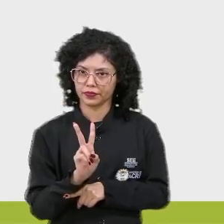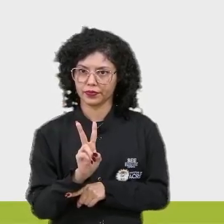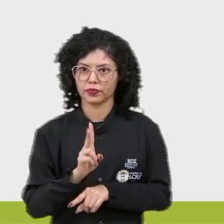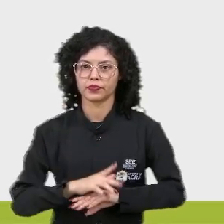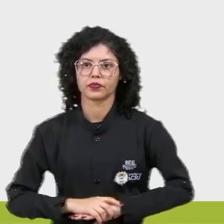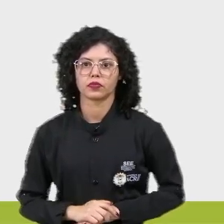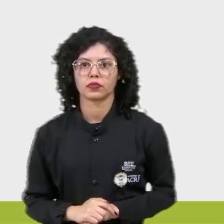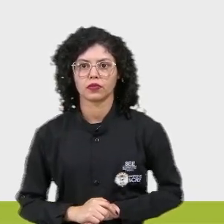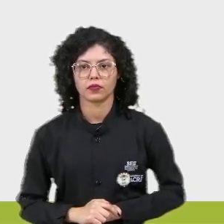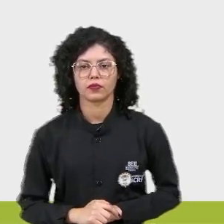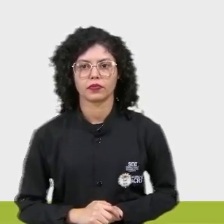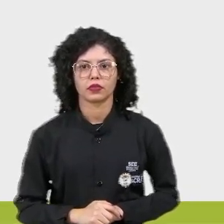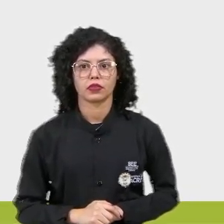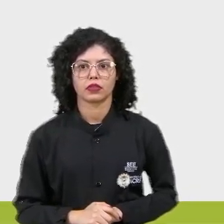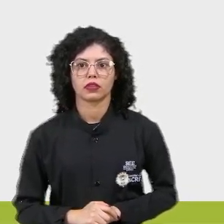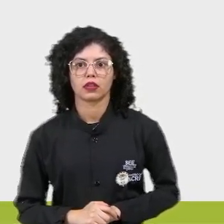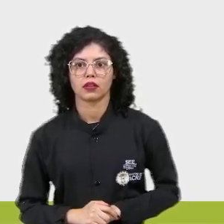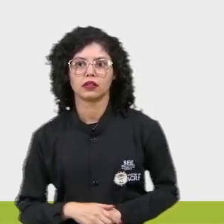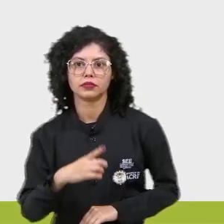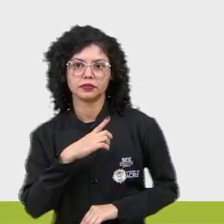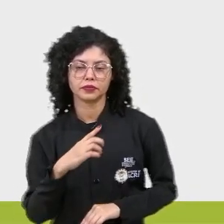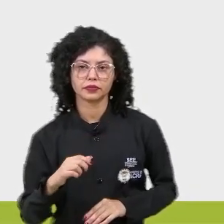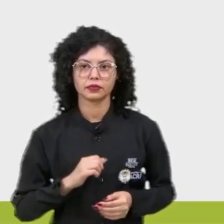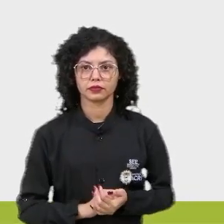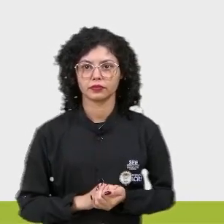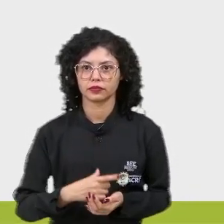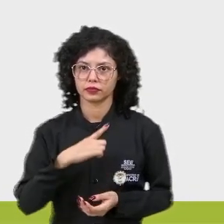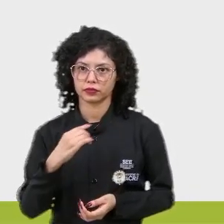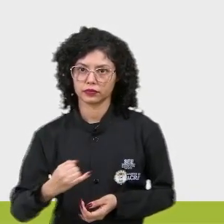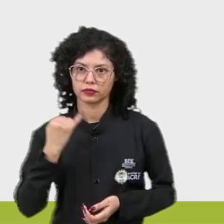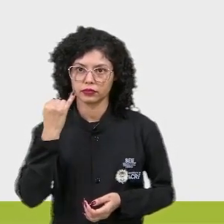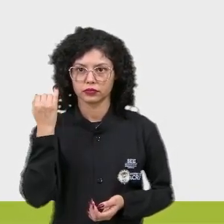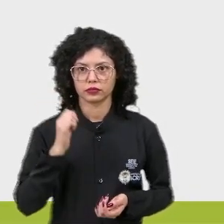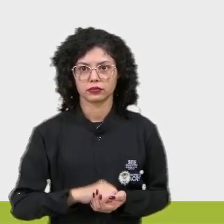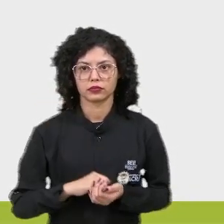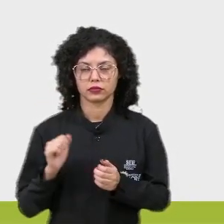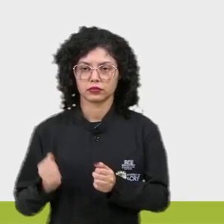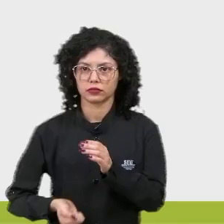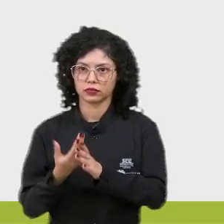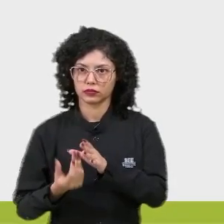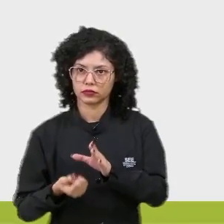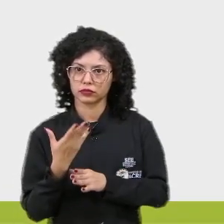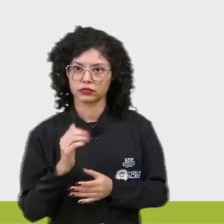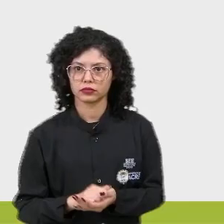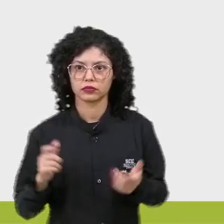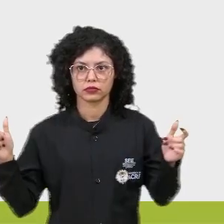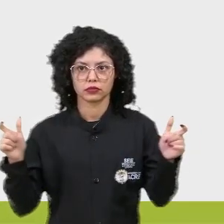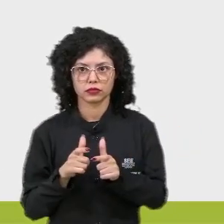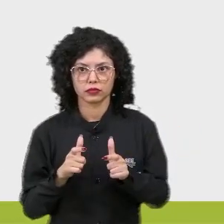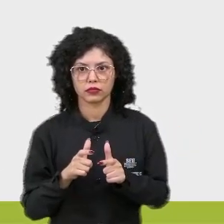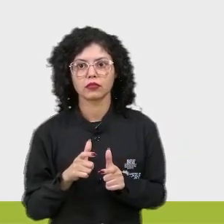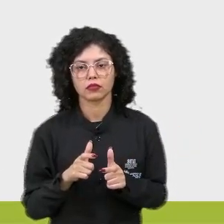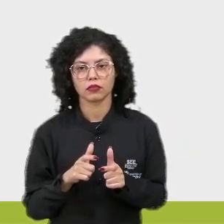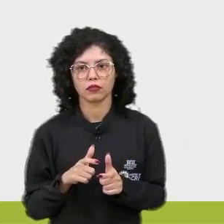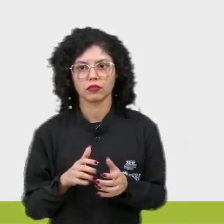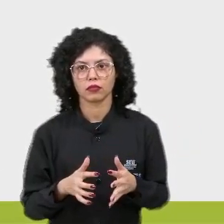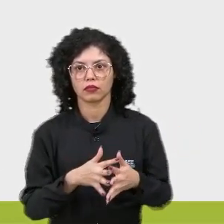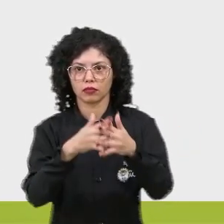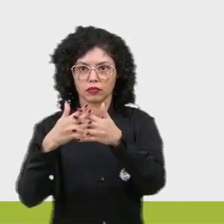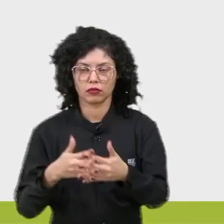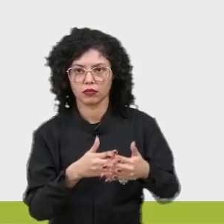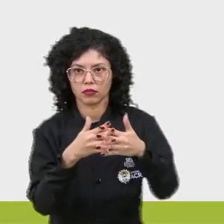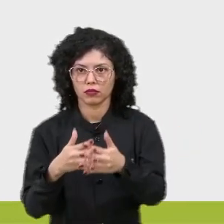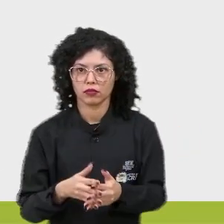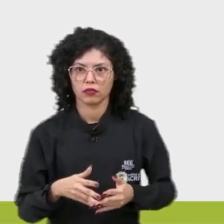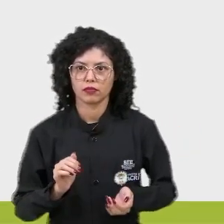verdadeira. Segunda, as ferrovias são importantes porque permite a fluidez da produção a um custo menor que o transporte rodoviário e